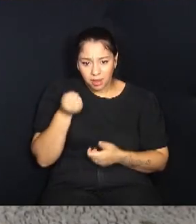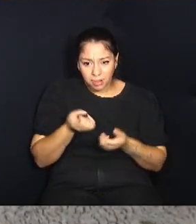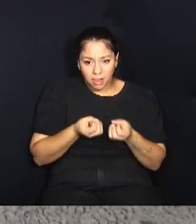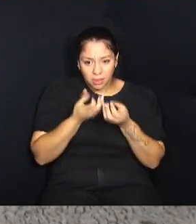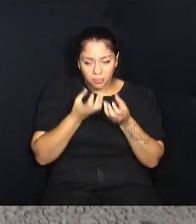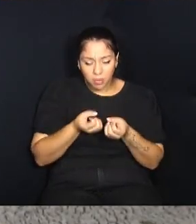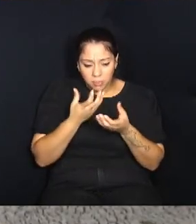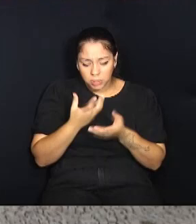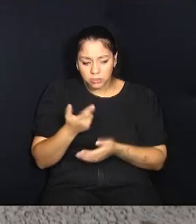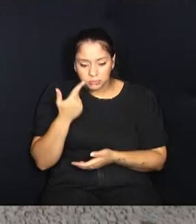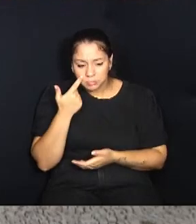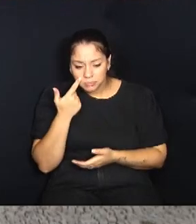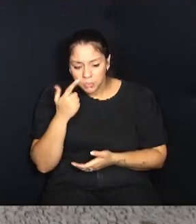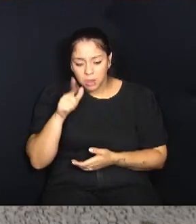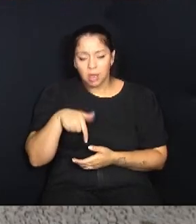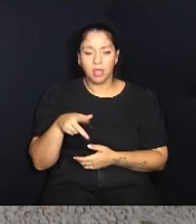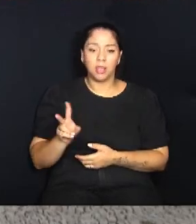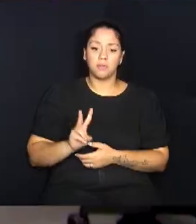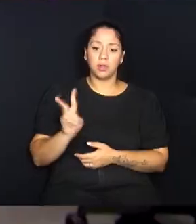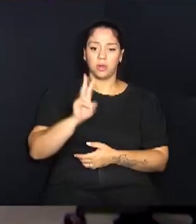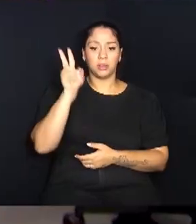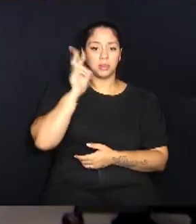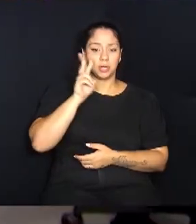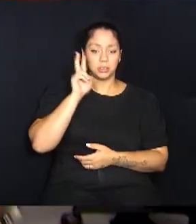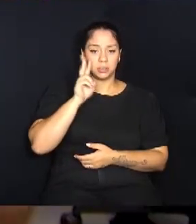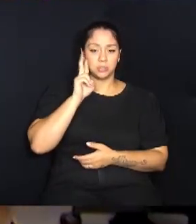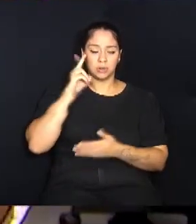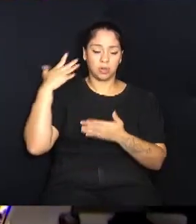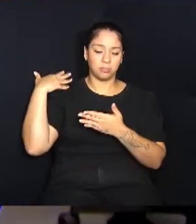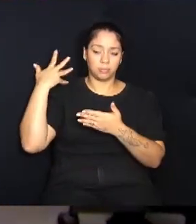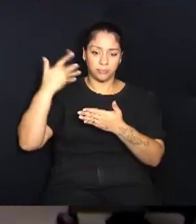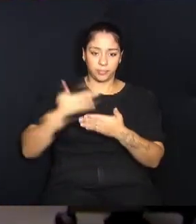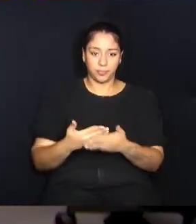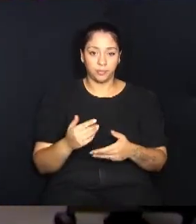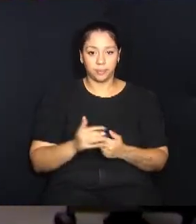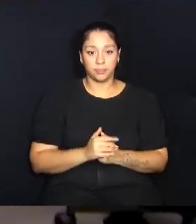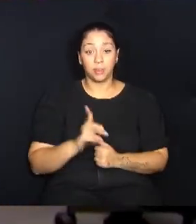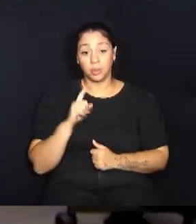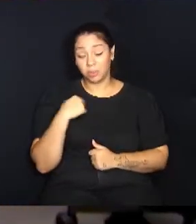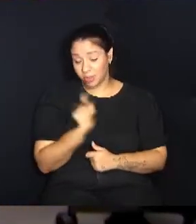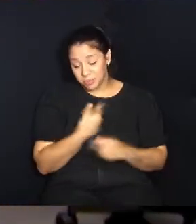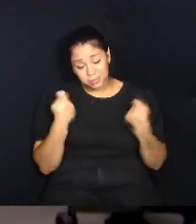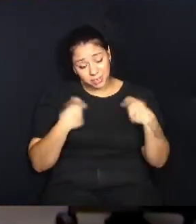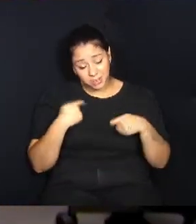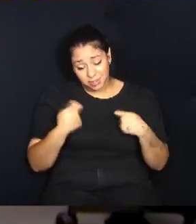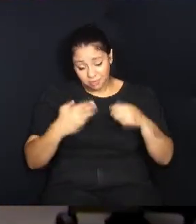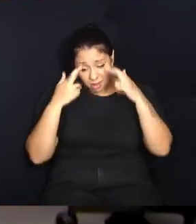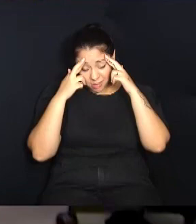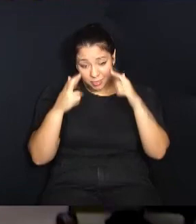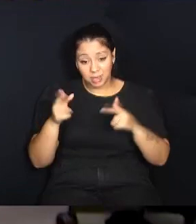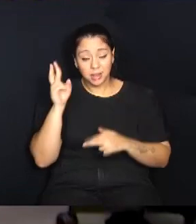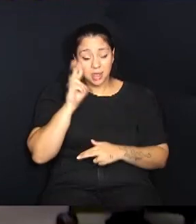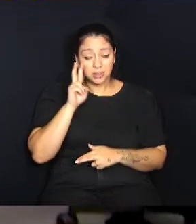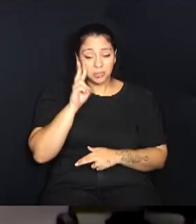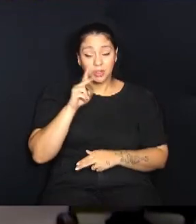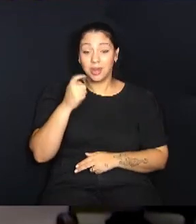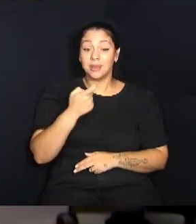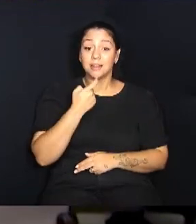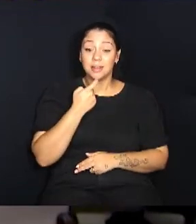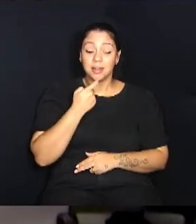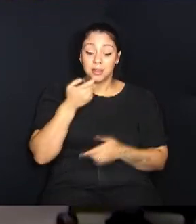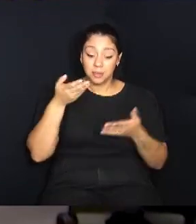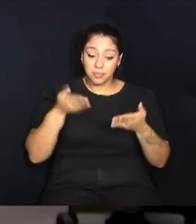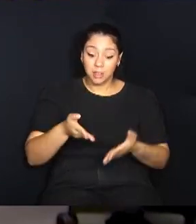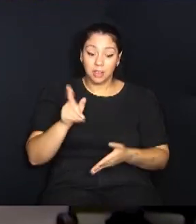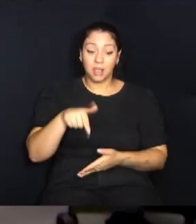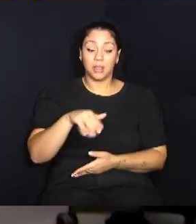uma forma de valorizar a história. A gente tem que respeitar a nossa história, né? A cidade de Campinas é uma cidade que, quando você